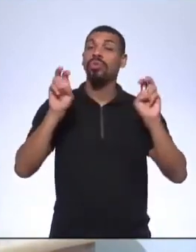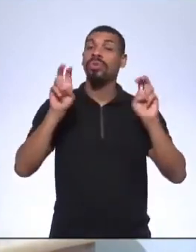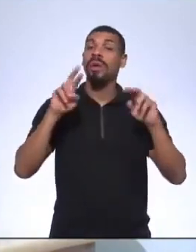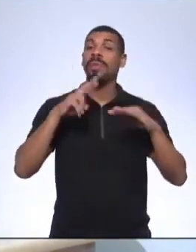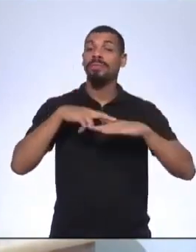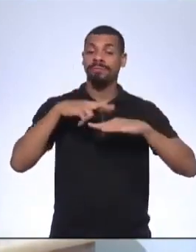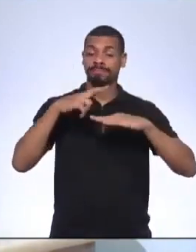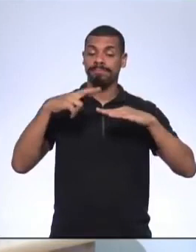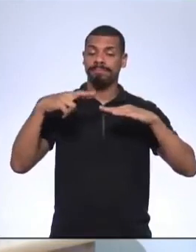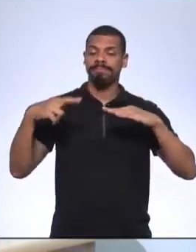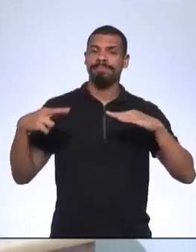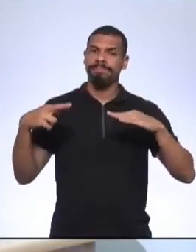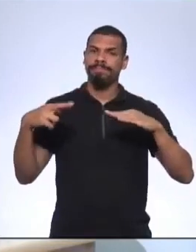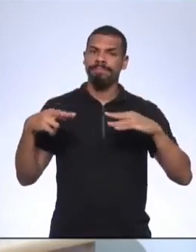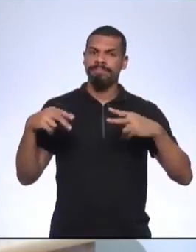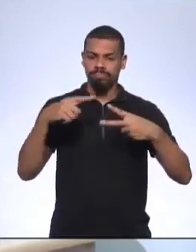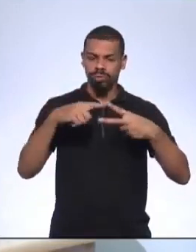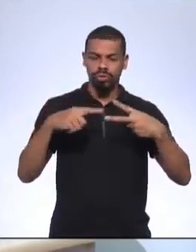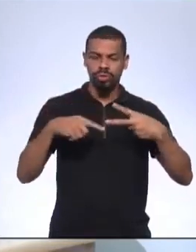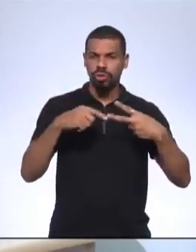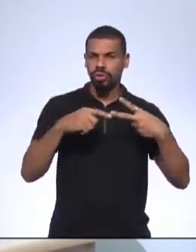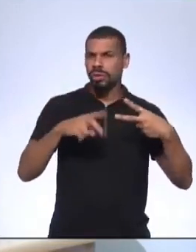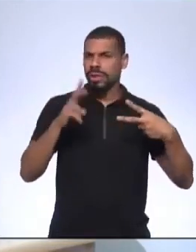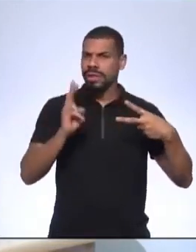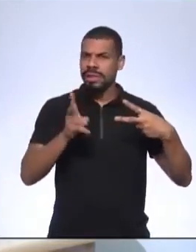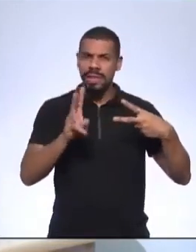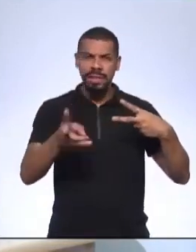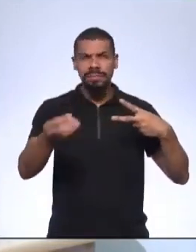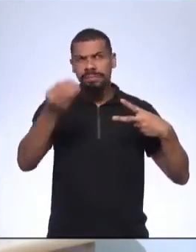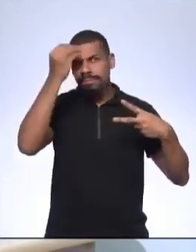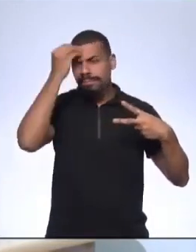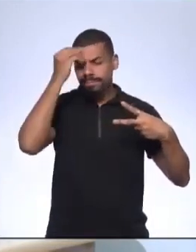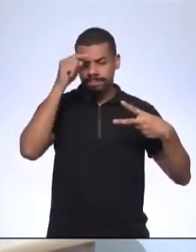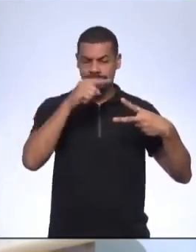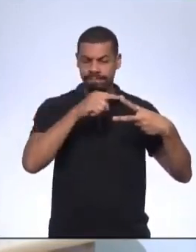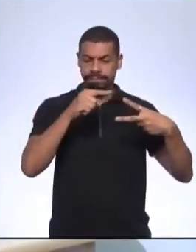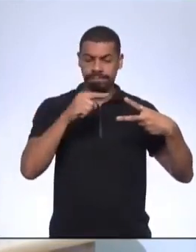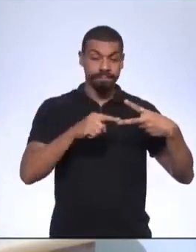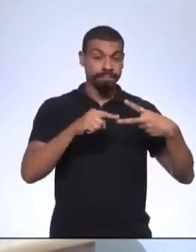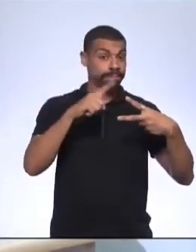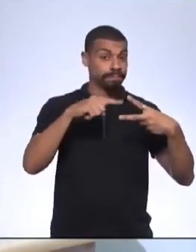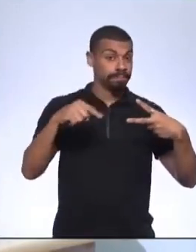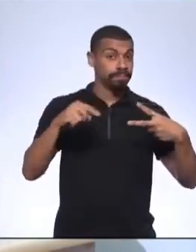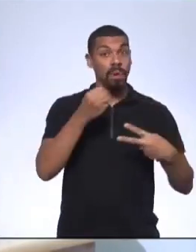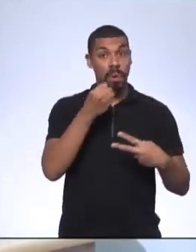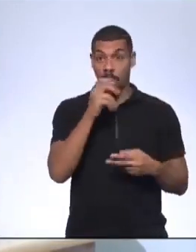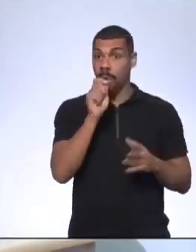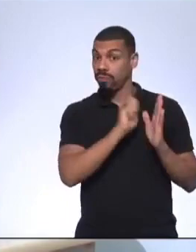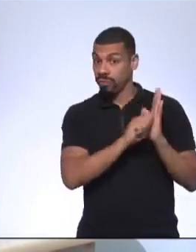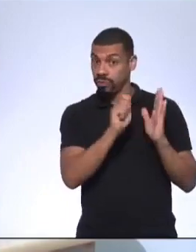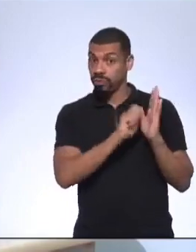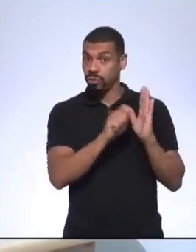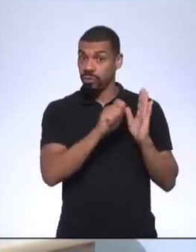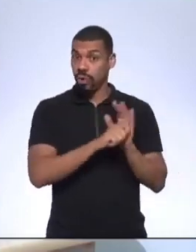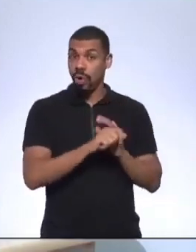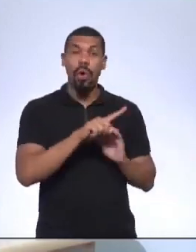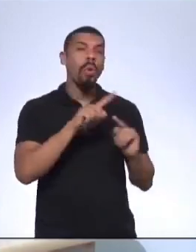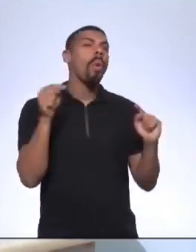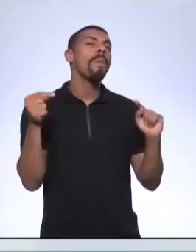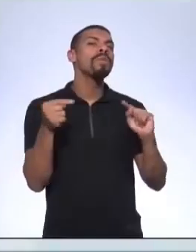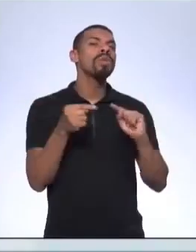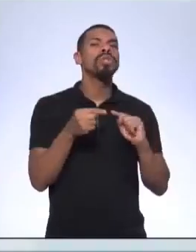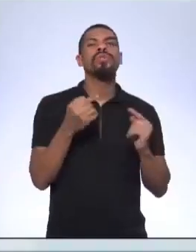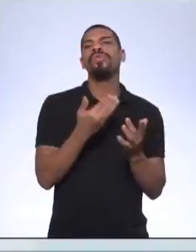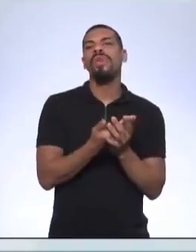a gente descobriu basicamente que tem 2 ondas, né? Sempre lembrando, isso daí é legal para você anotar. Aliás, vamos para o objetivo da